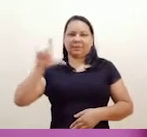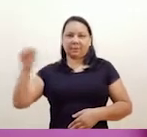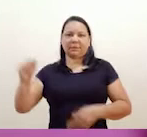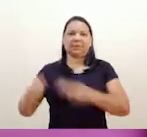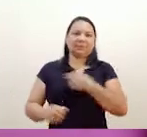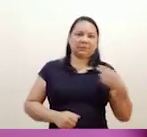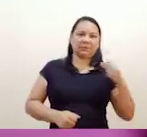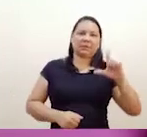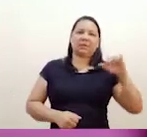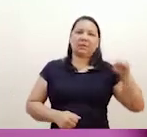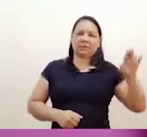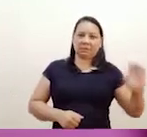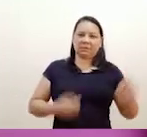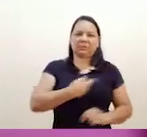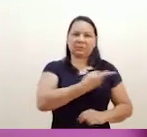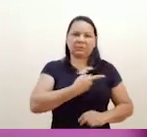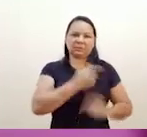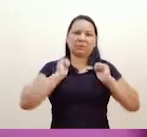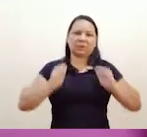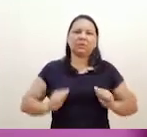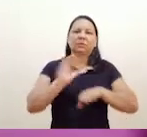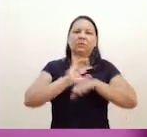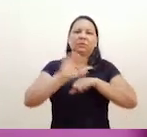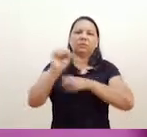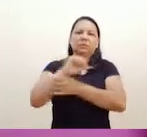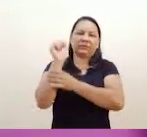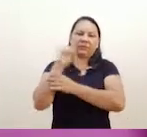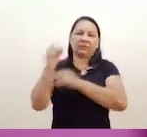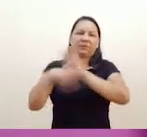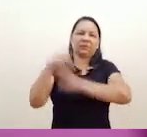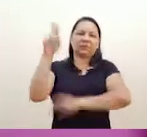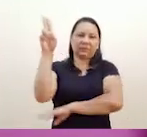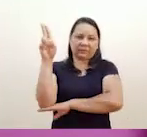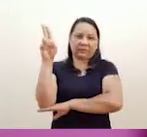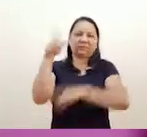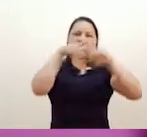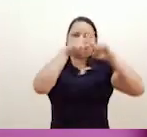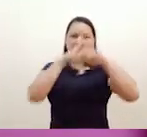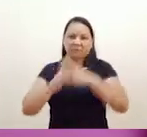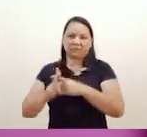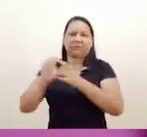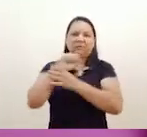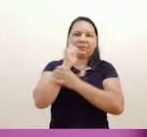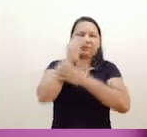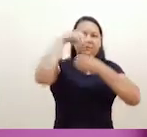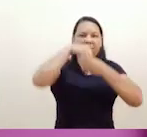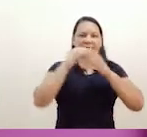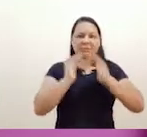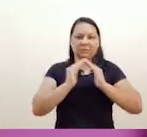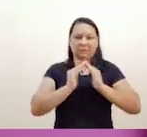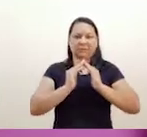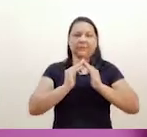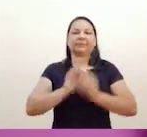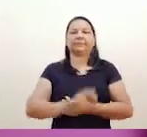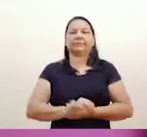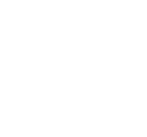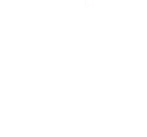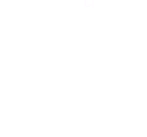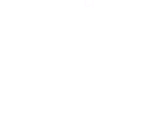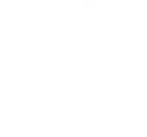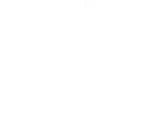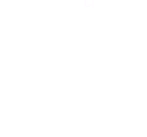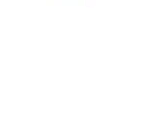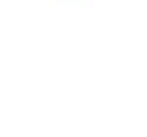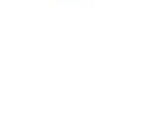eu, Aline Navarro, somos acadêmicas do curso de Fisioterapia da Universidade Federal do Amapá. E esse é mais um episódio da série